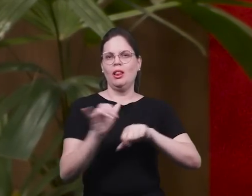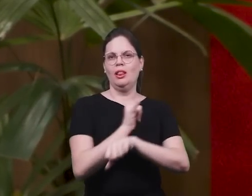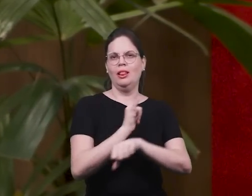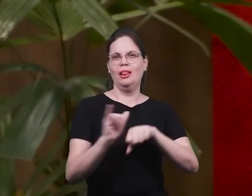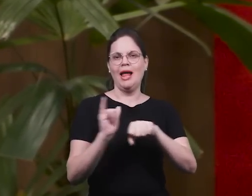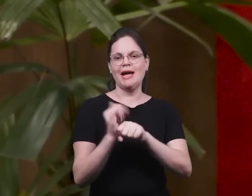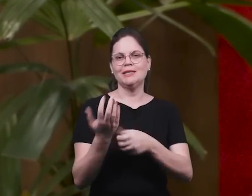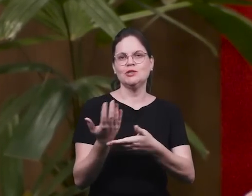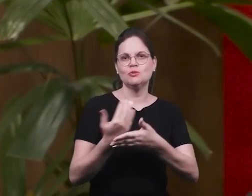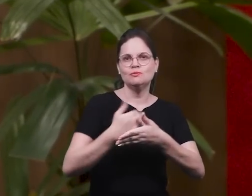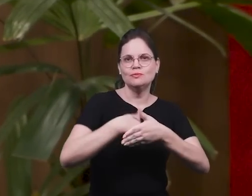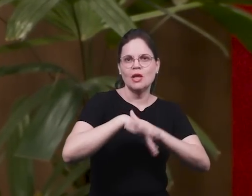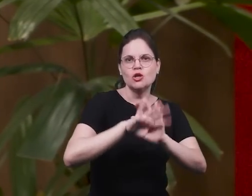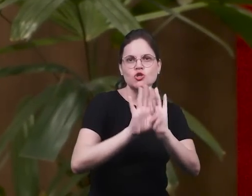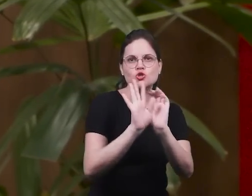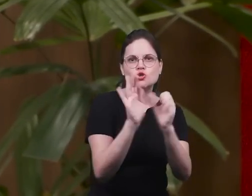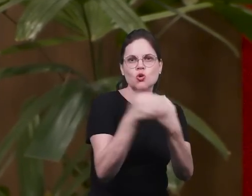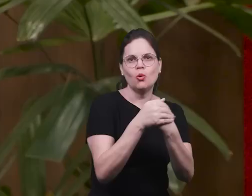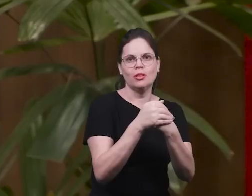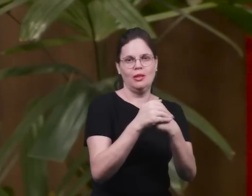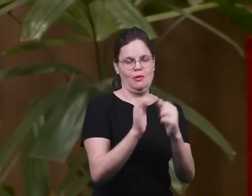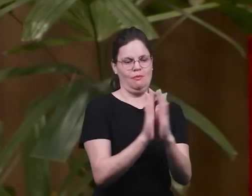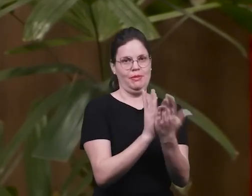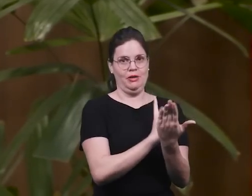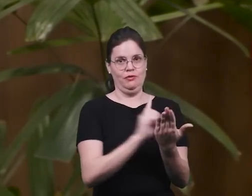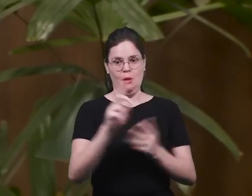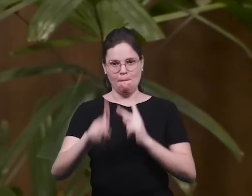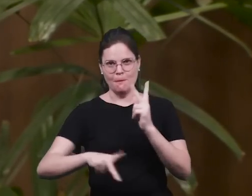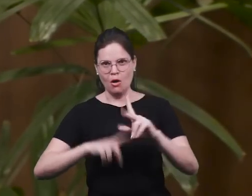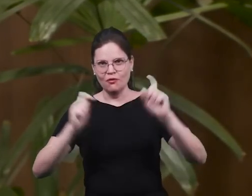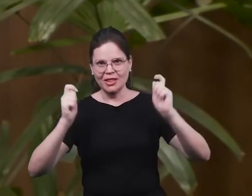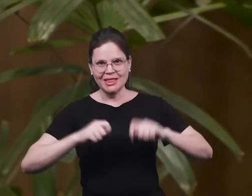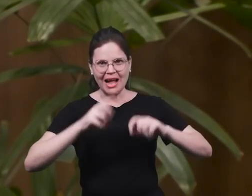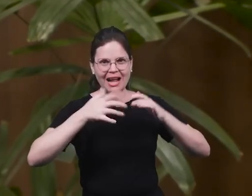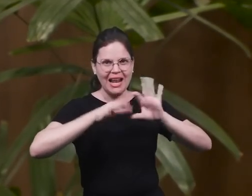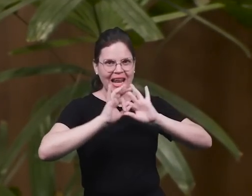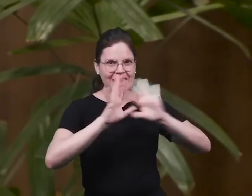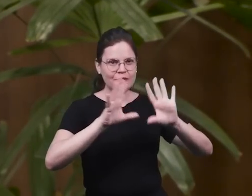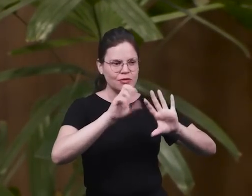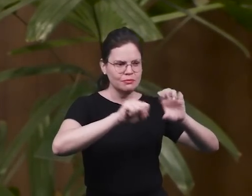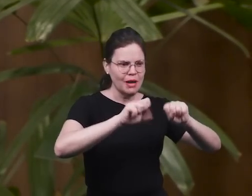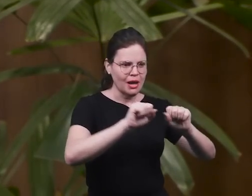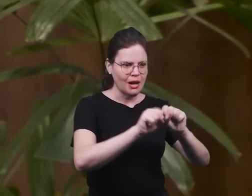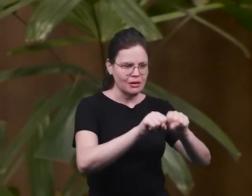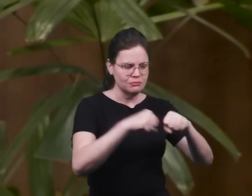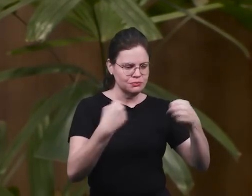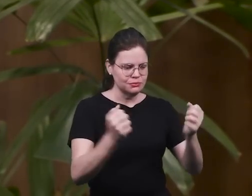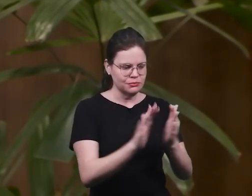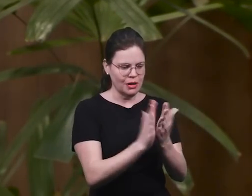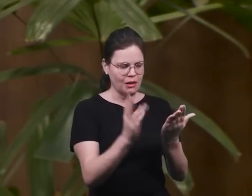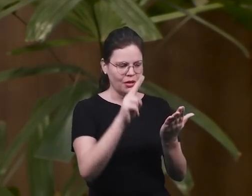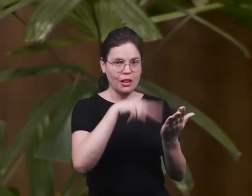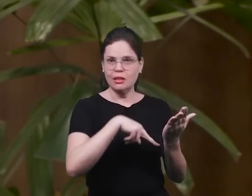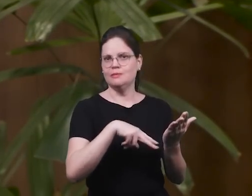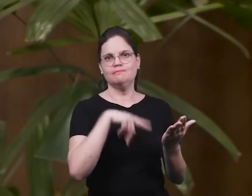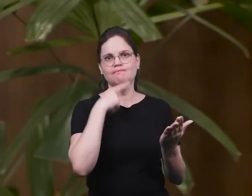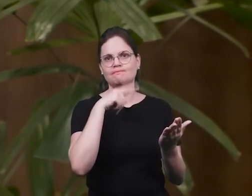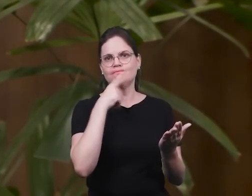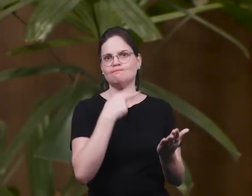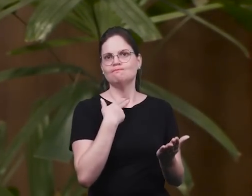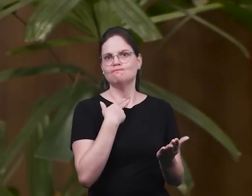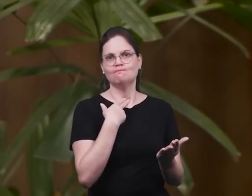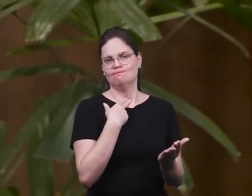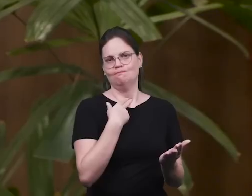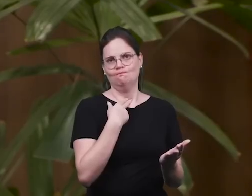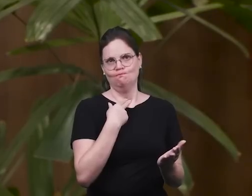não tinham acesso à palavra. Mas vem os restantes ali, os homens que Deus usa, eles vêm com